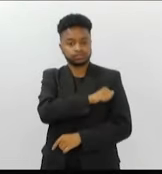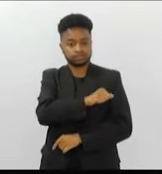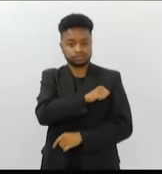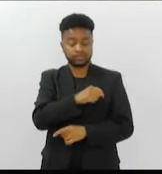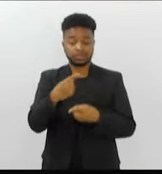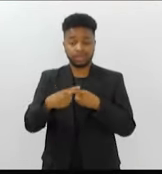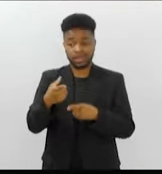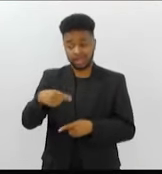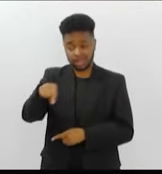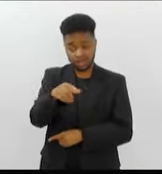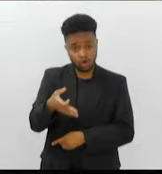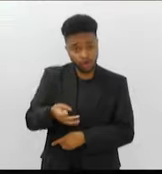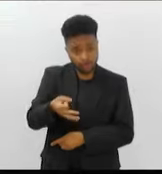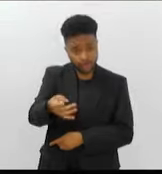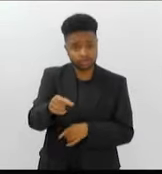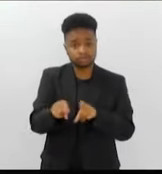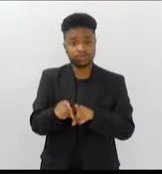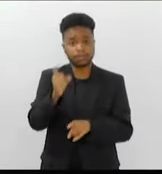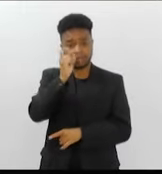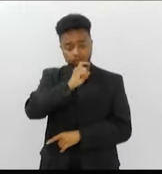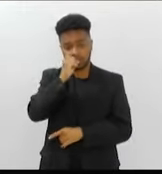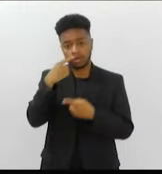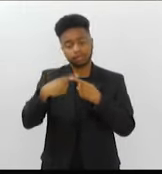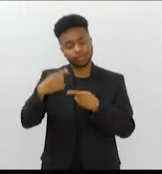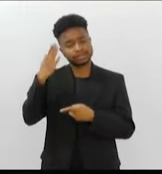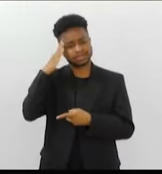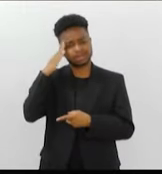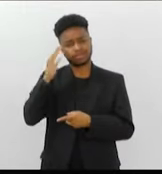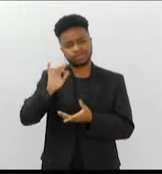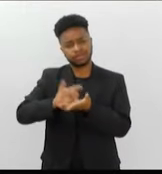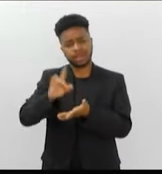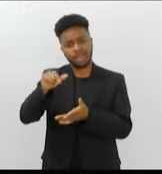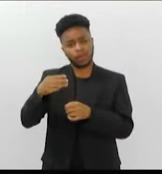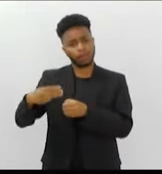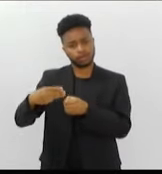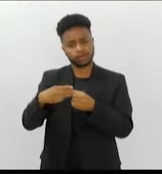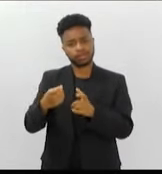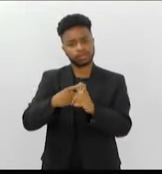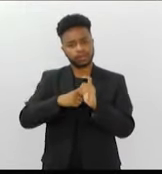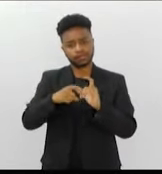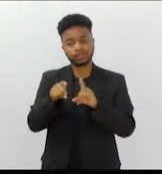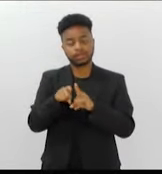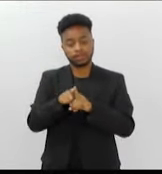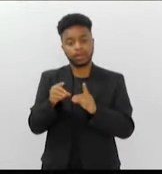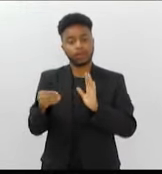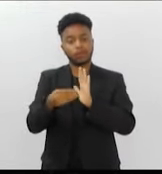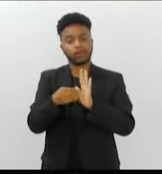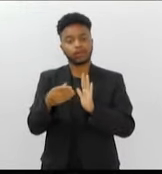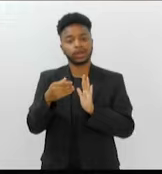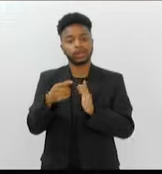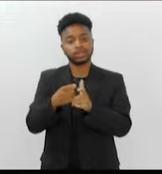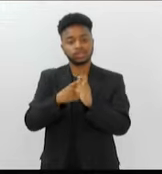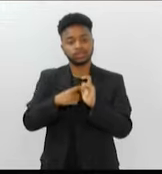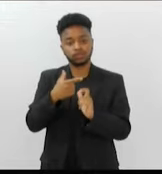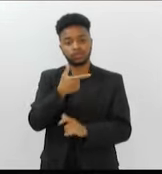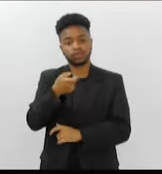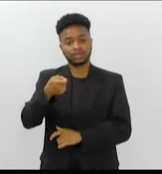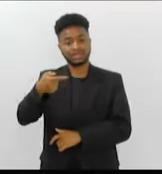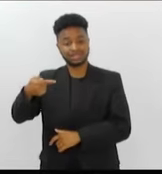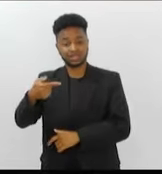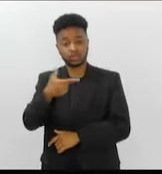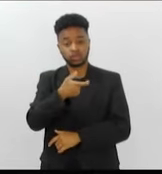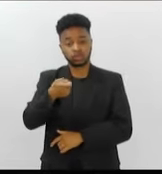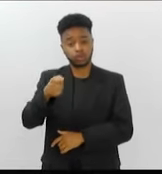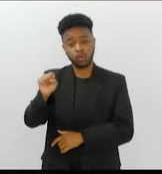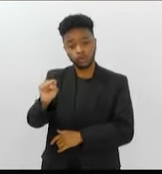mentirosos, porque eles sabem que quem deve é o município. Inclusive, coloca a dívida do ano de 2007 e 2008, que é